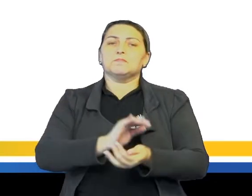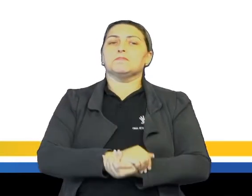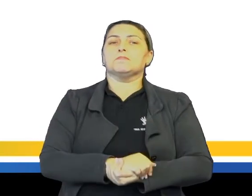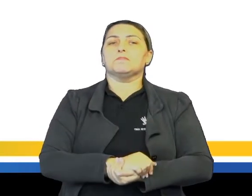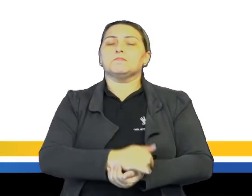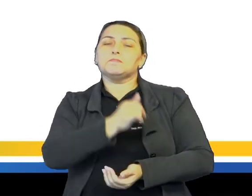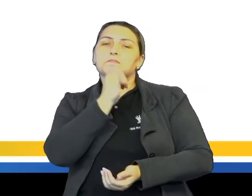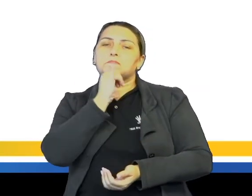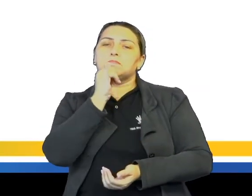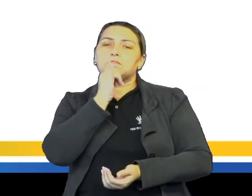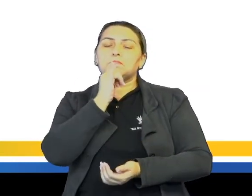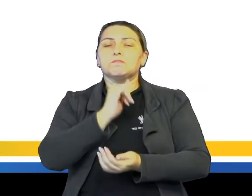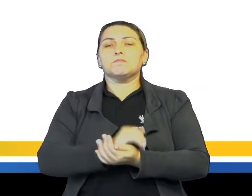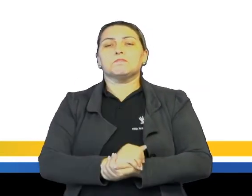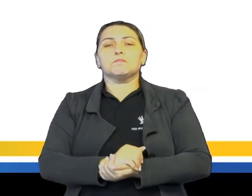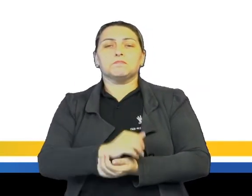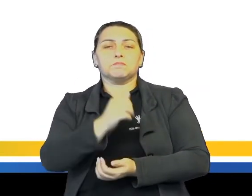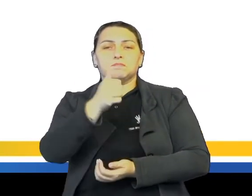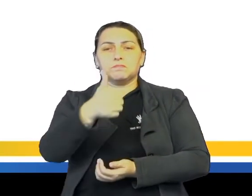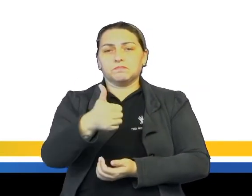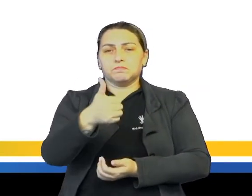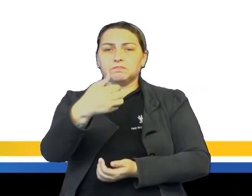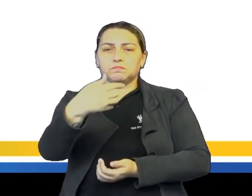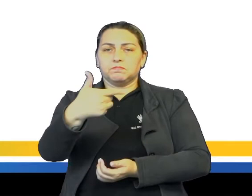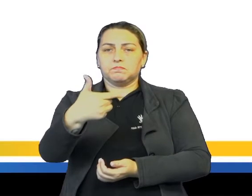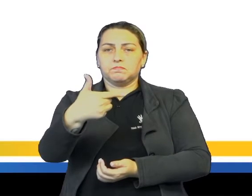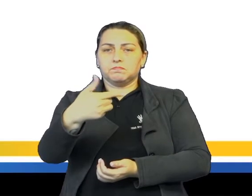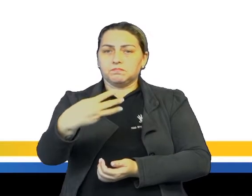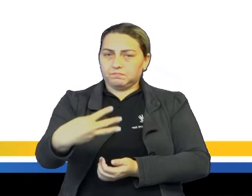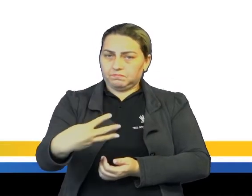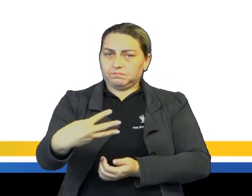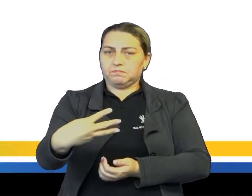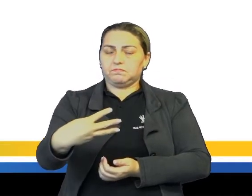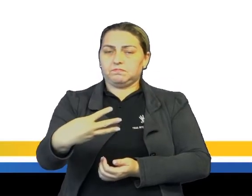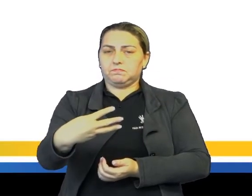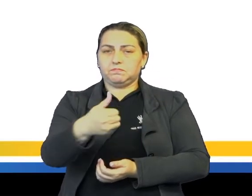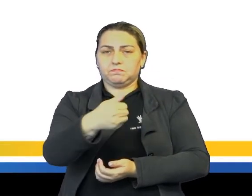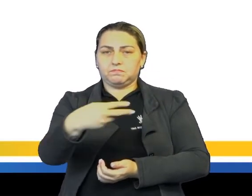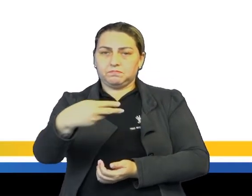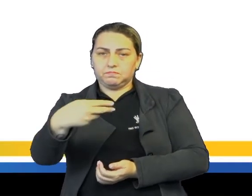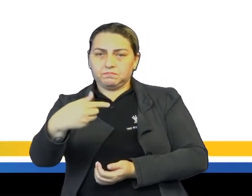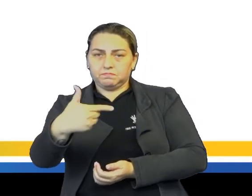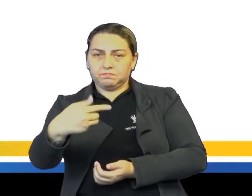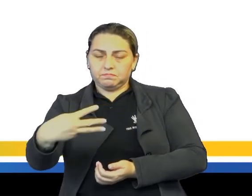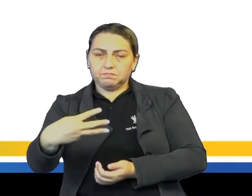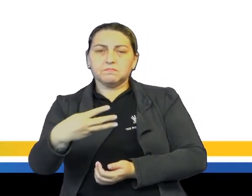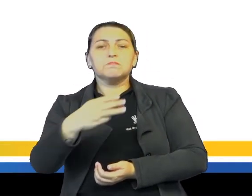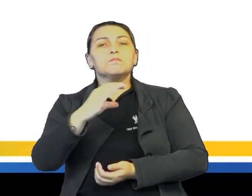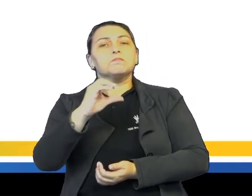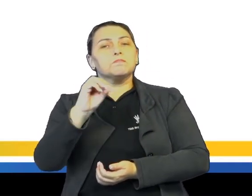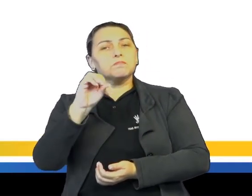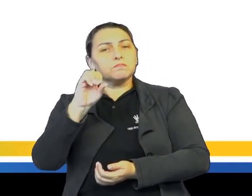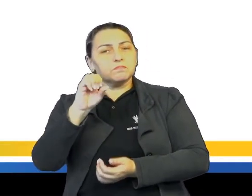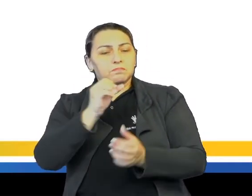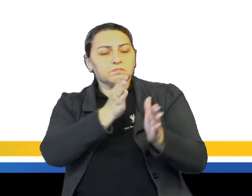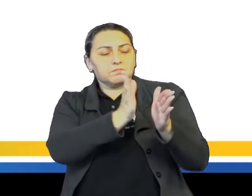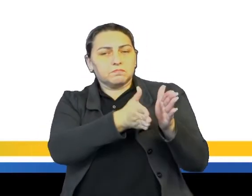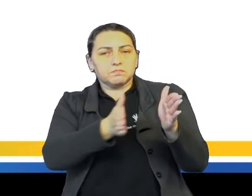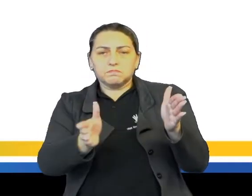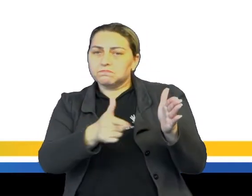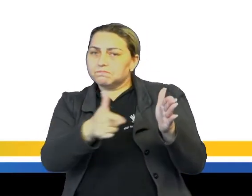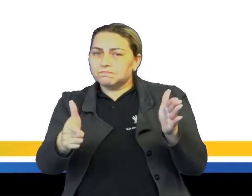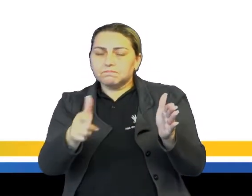outro. Por exemplo, o número 1, 2 e 3. O número 1, 2 e 3 são consecutivos, porque entre eles